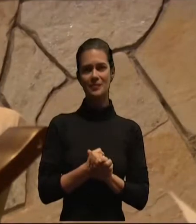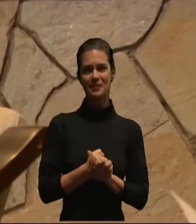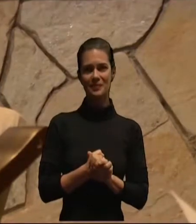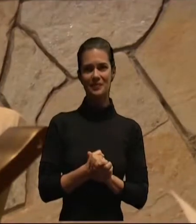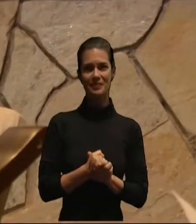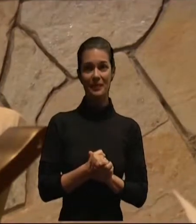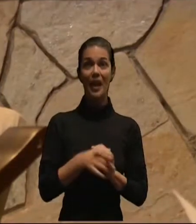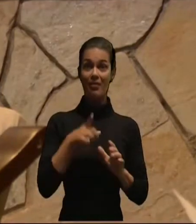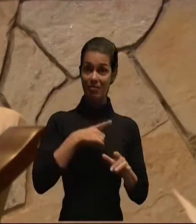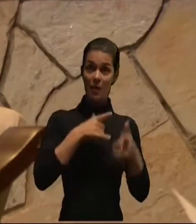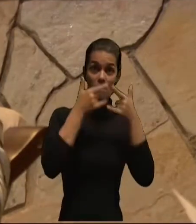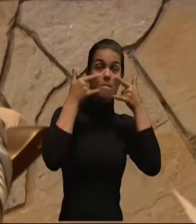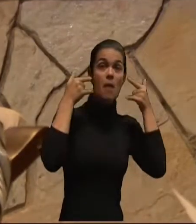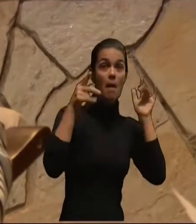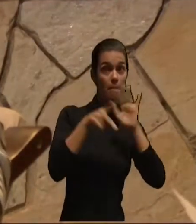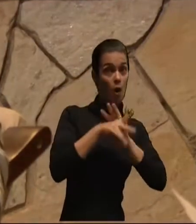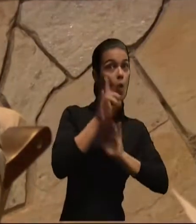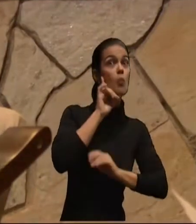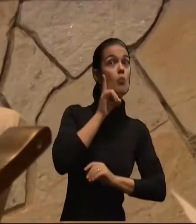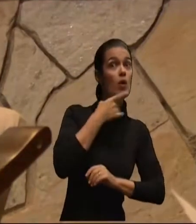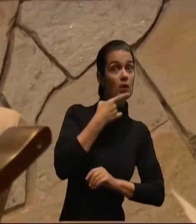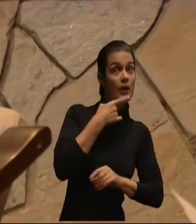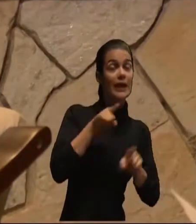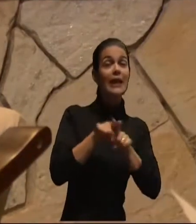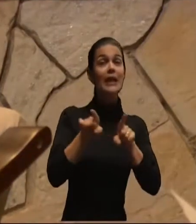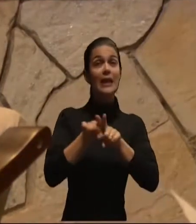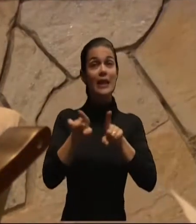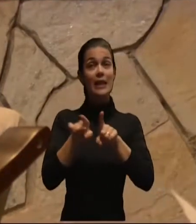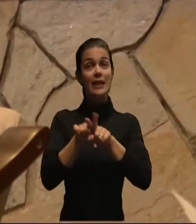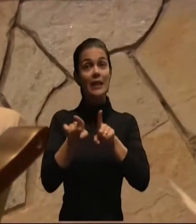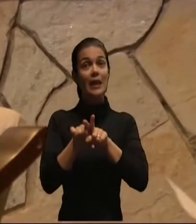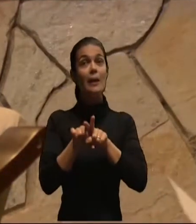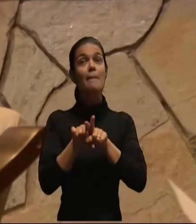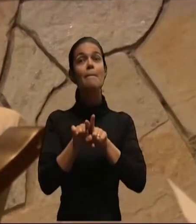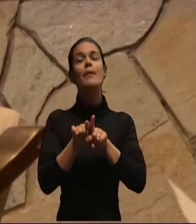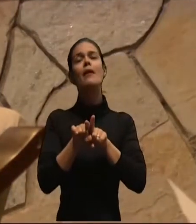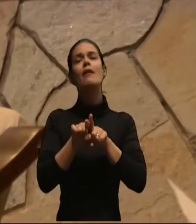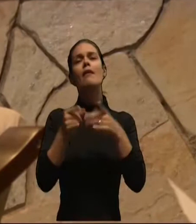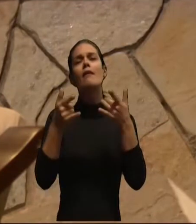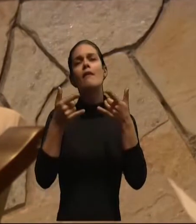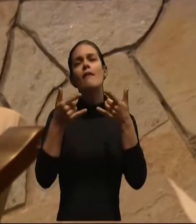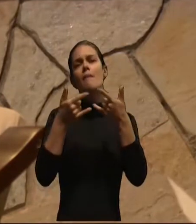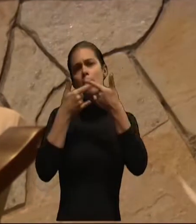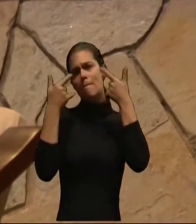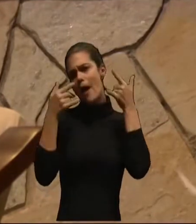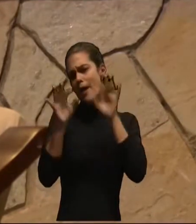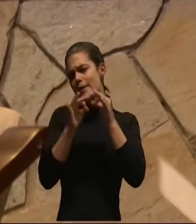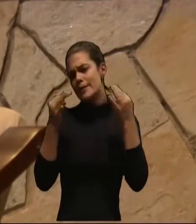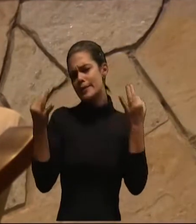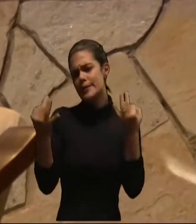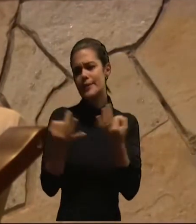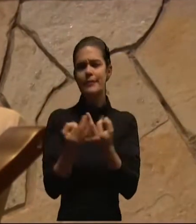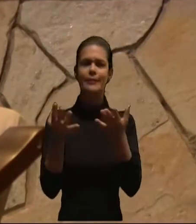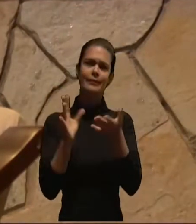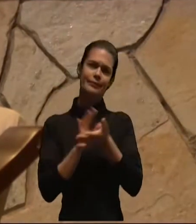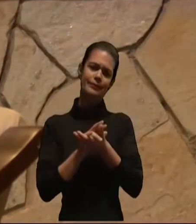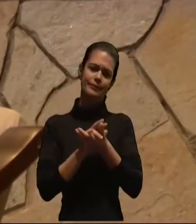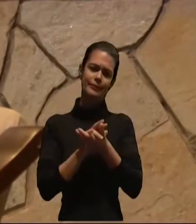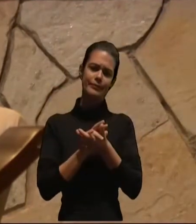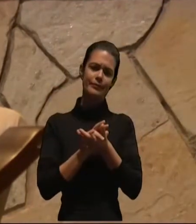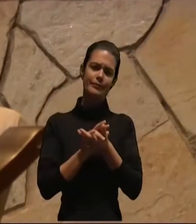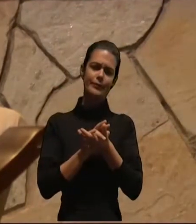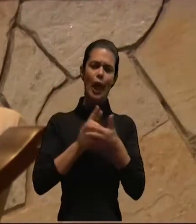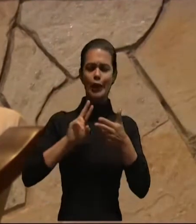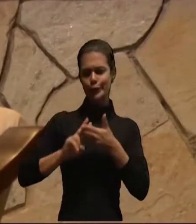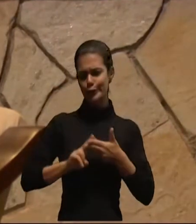os surdos, a gente está fazendo máscara para a família, bordada, pregueada,